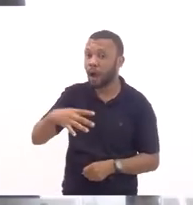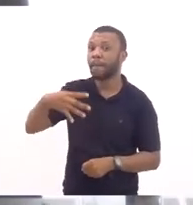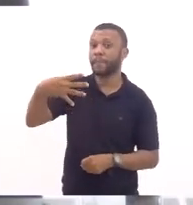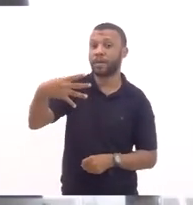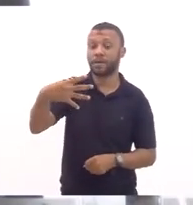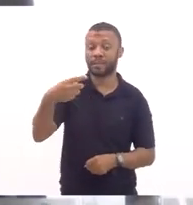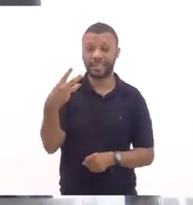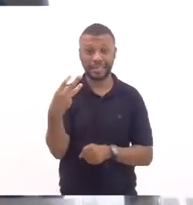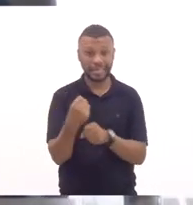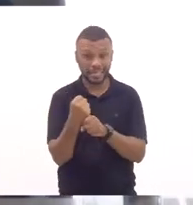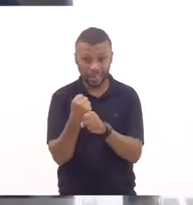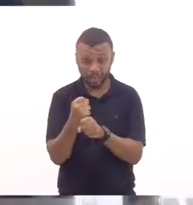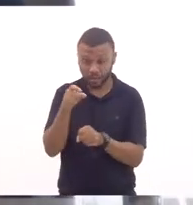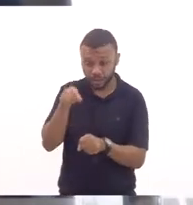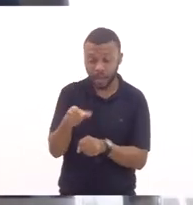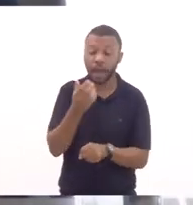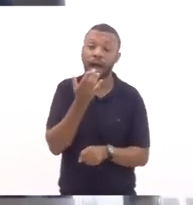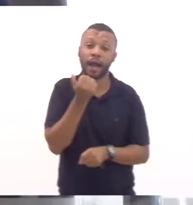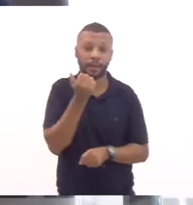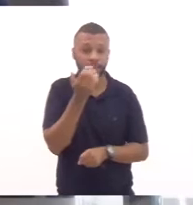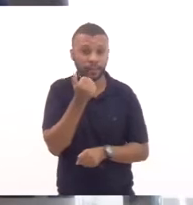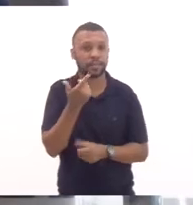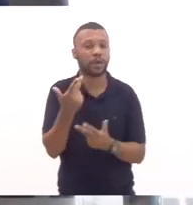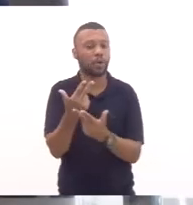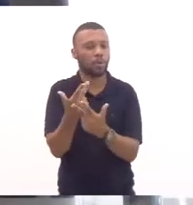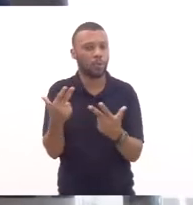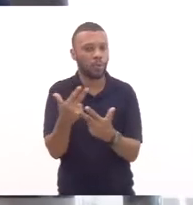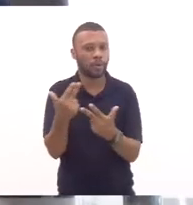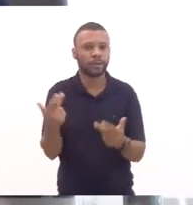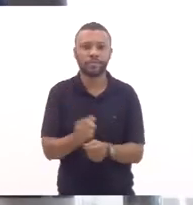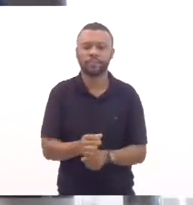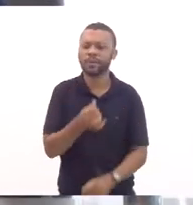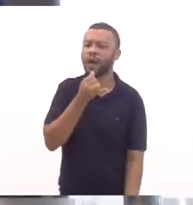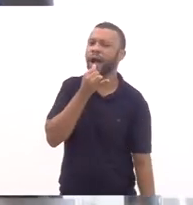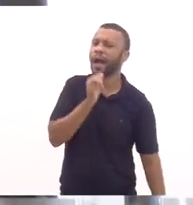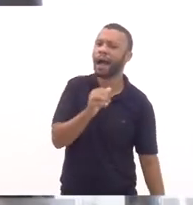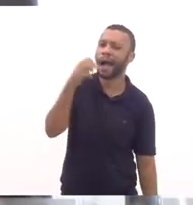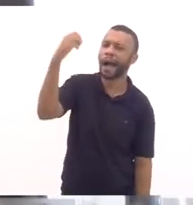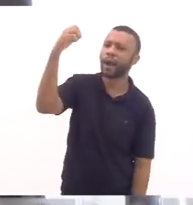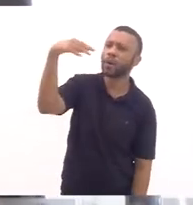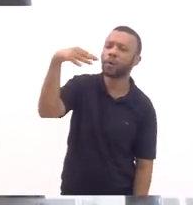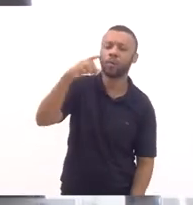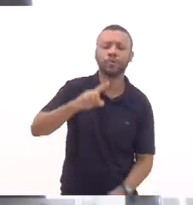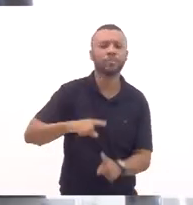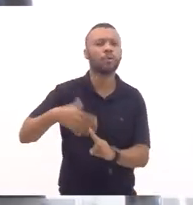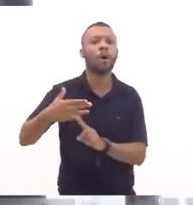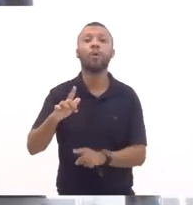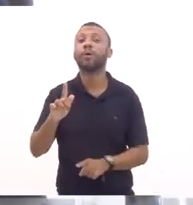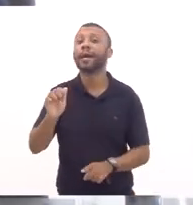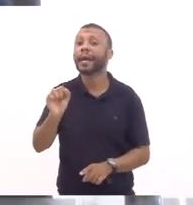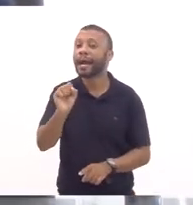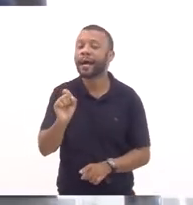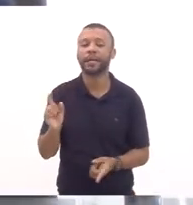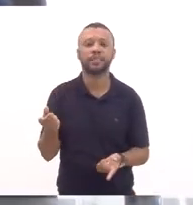Isso é alimentação. Quanto aumentou a luz? Quanto aumentou o gás? Então, é um